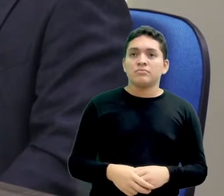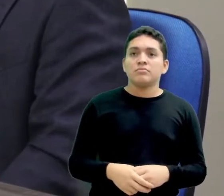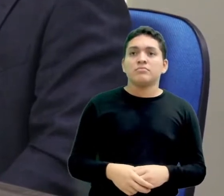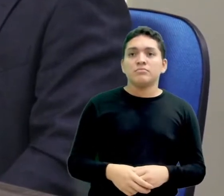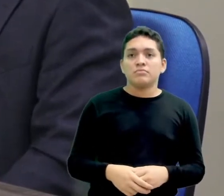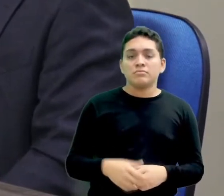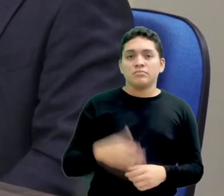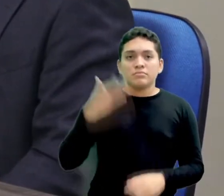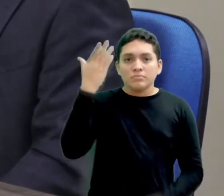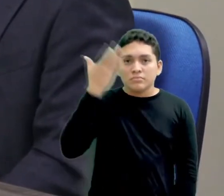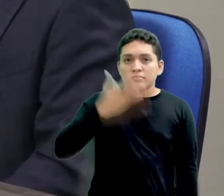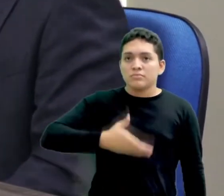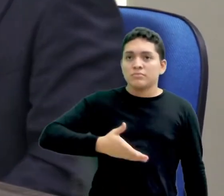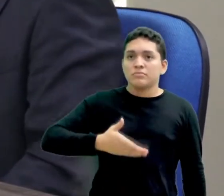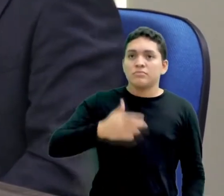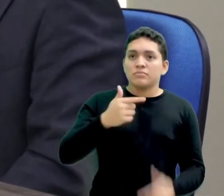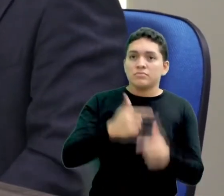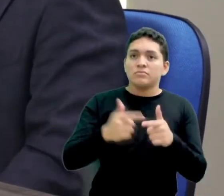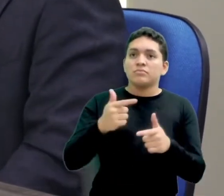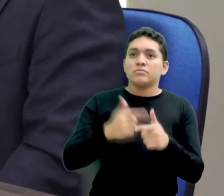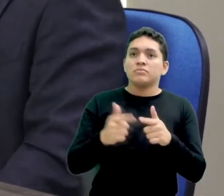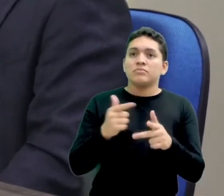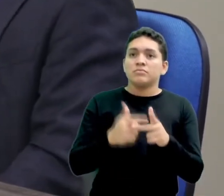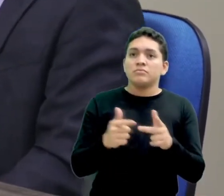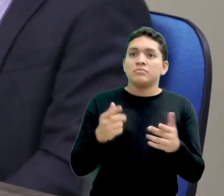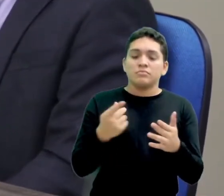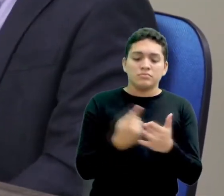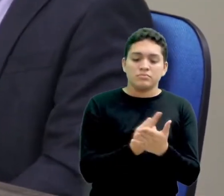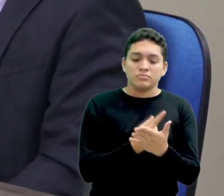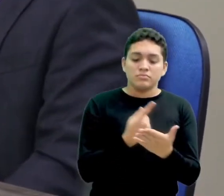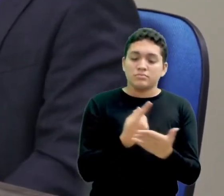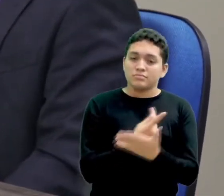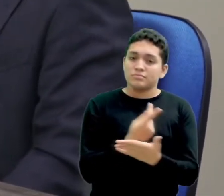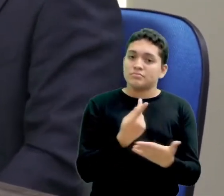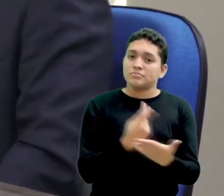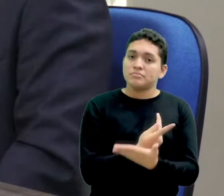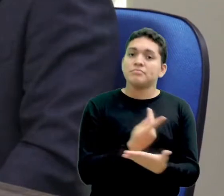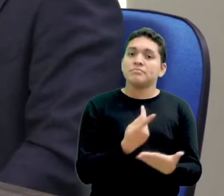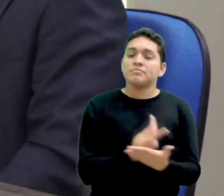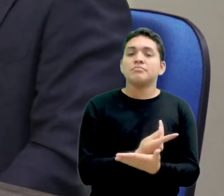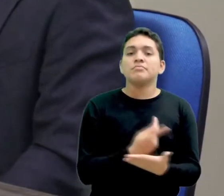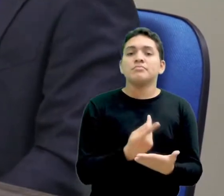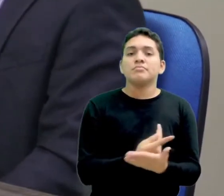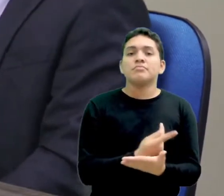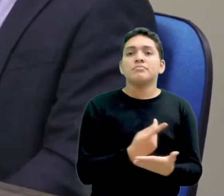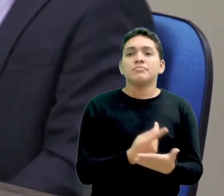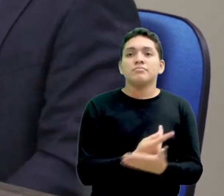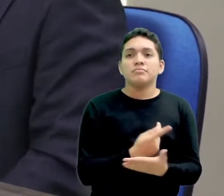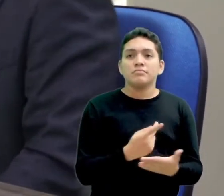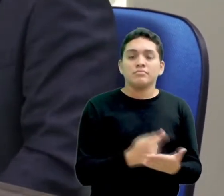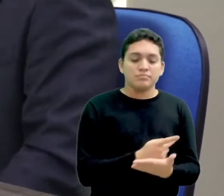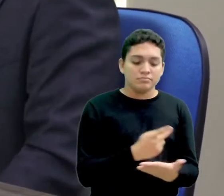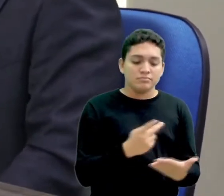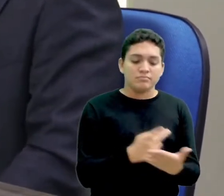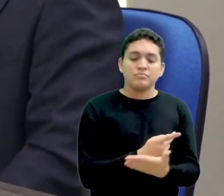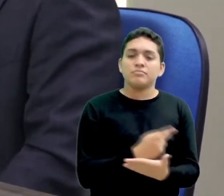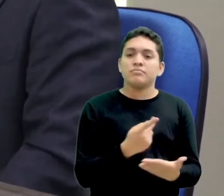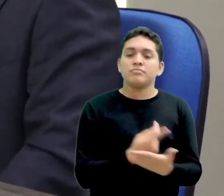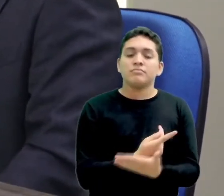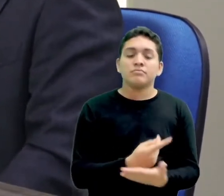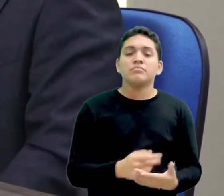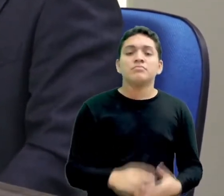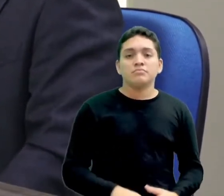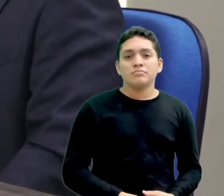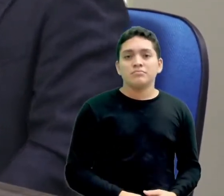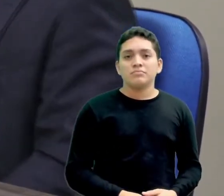diante de situações erradas, diante daquilo que é ilícito, que afronta ao que é